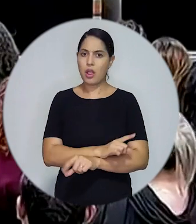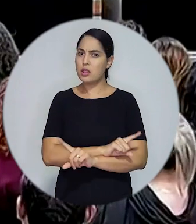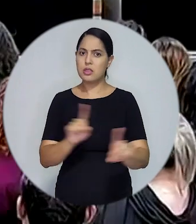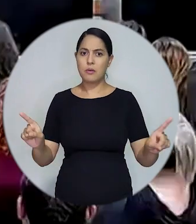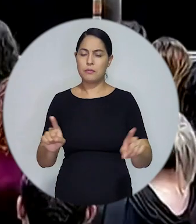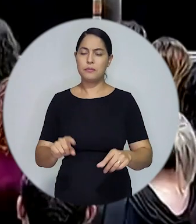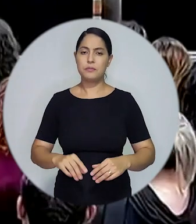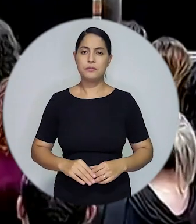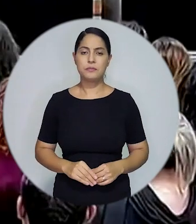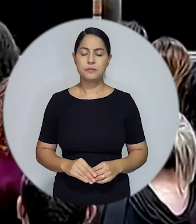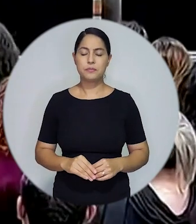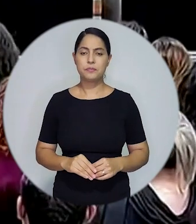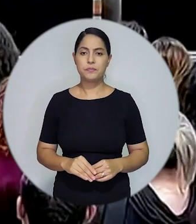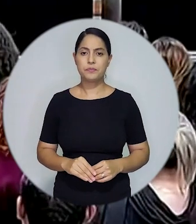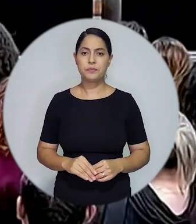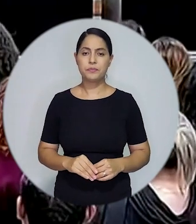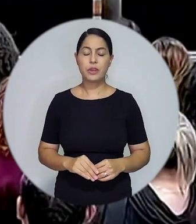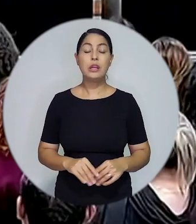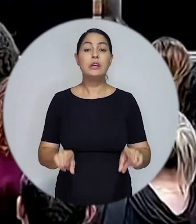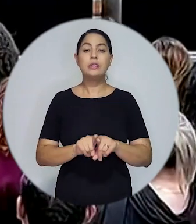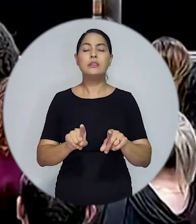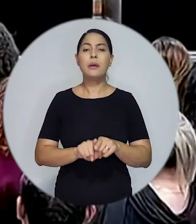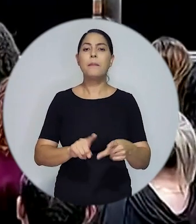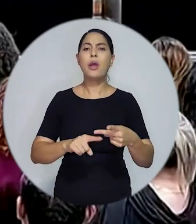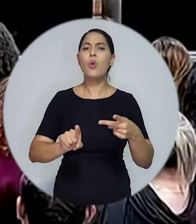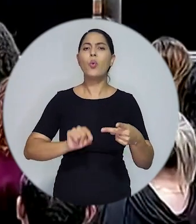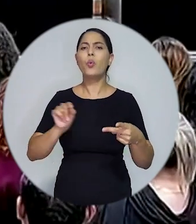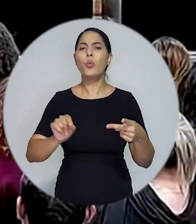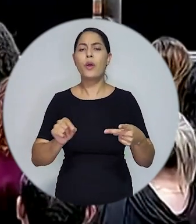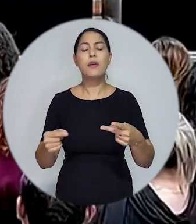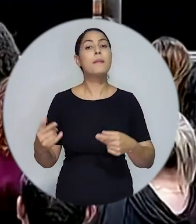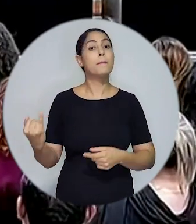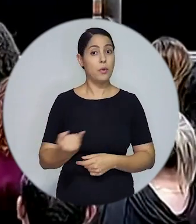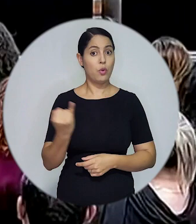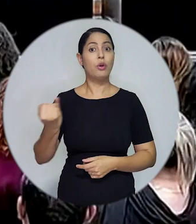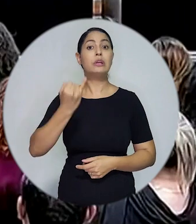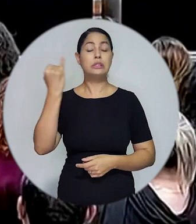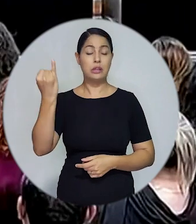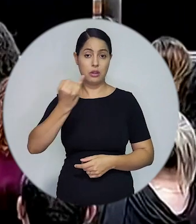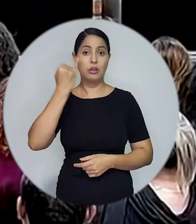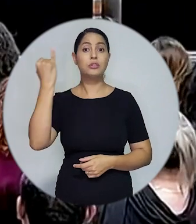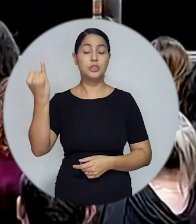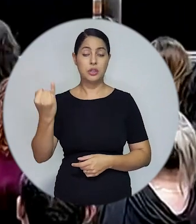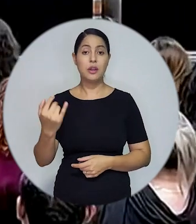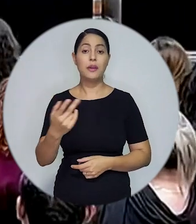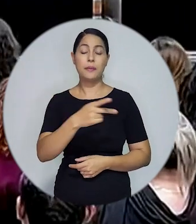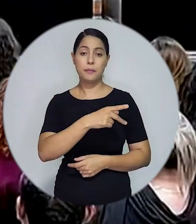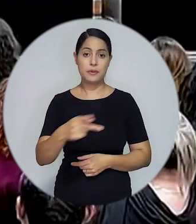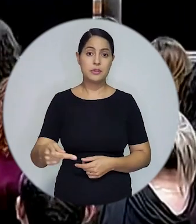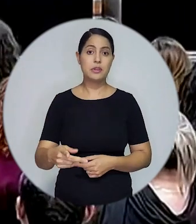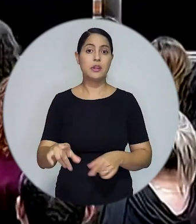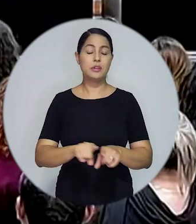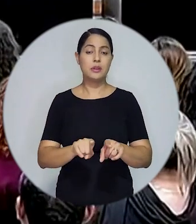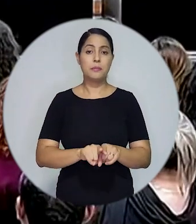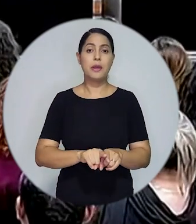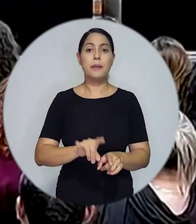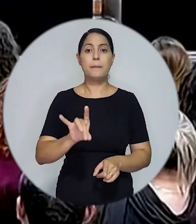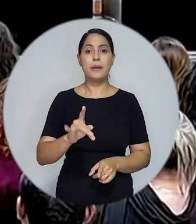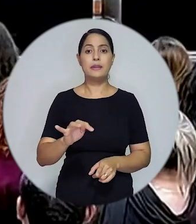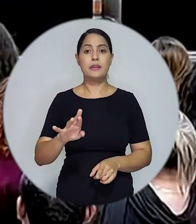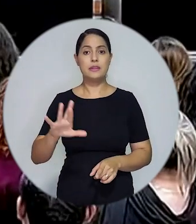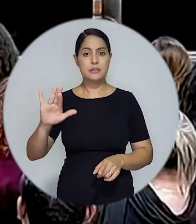nossas prerrogativas. Outro ponto fundamental, presidente Patrícia coloca com grande